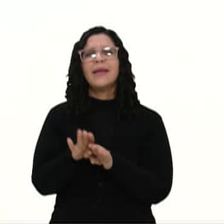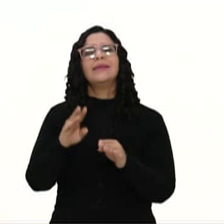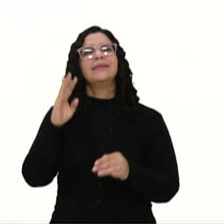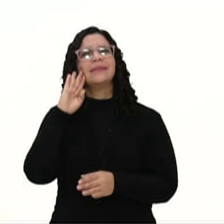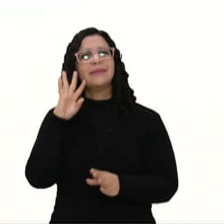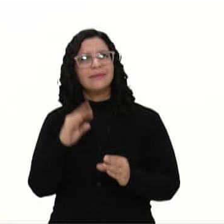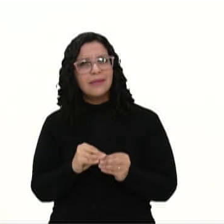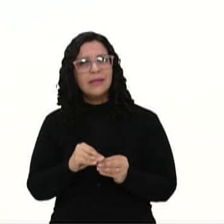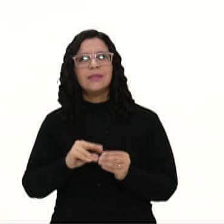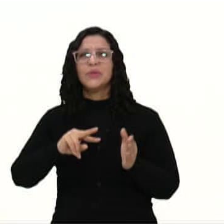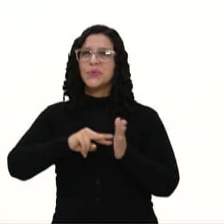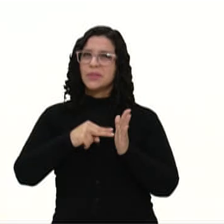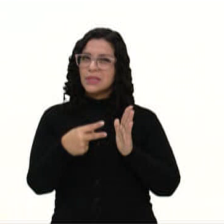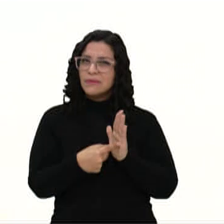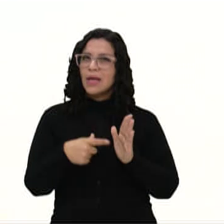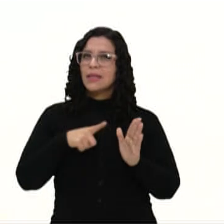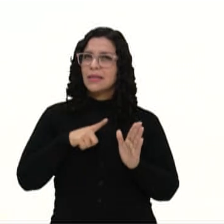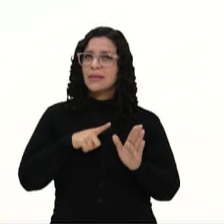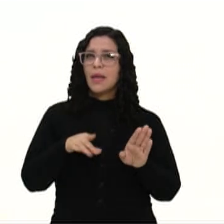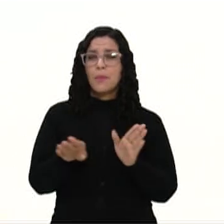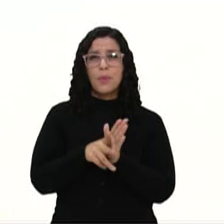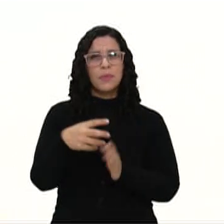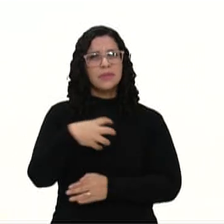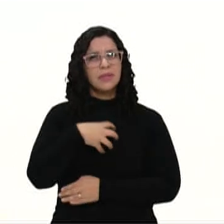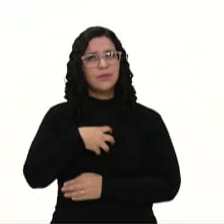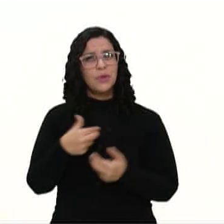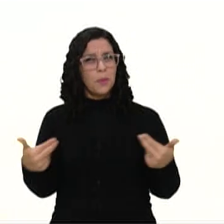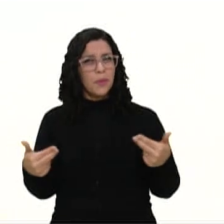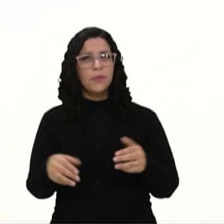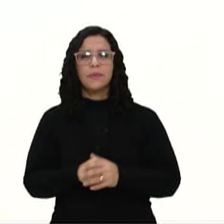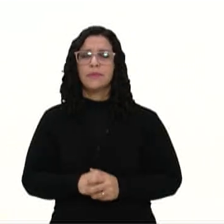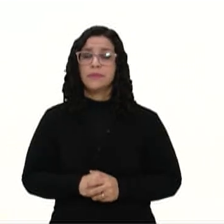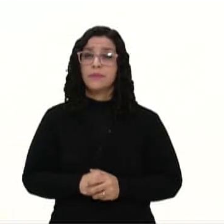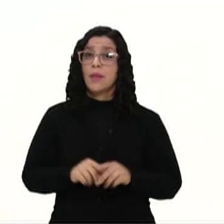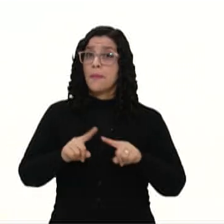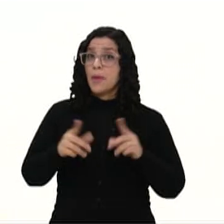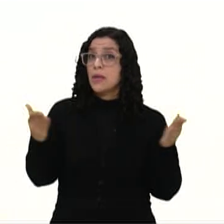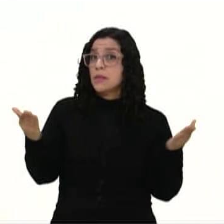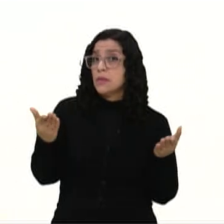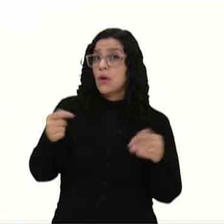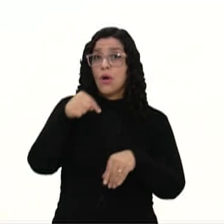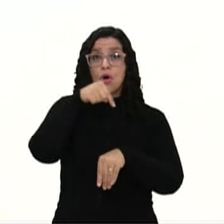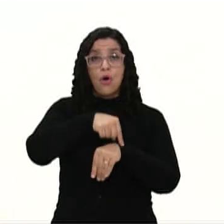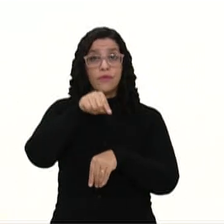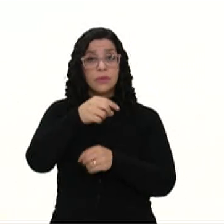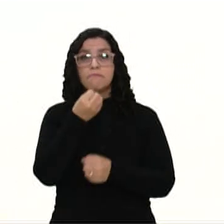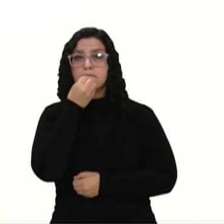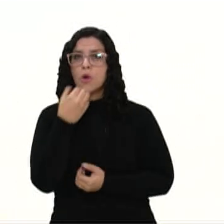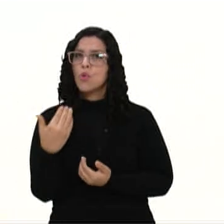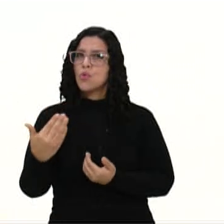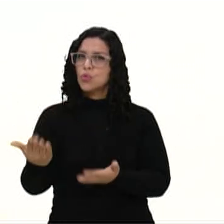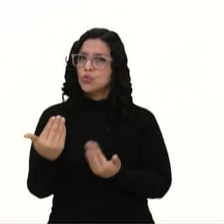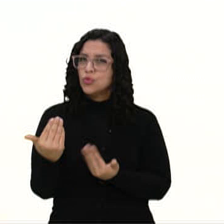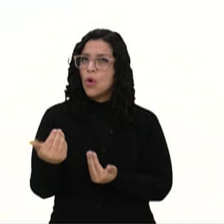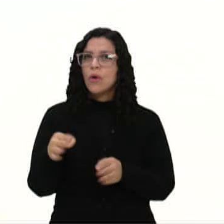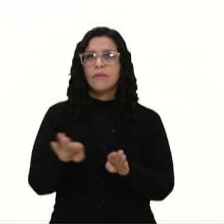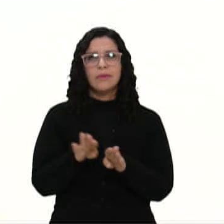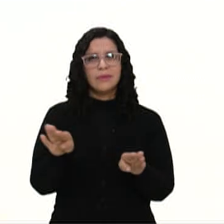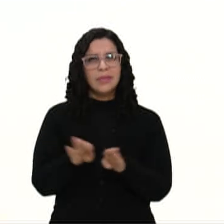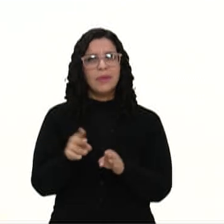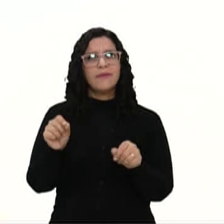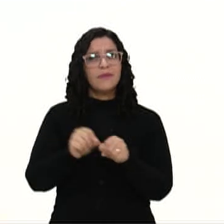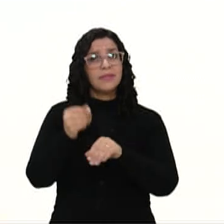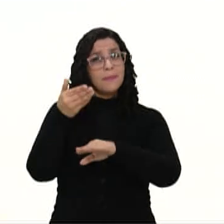sentido e te tenham feito sentir alguma coisa. Agora é hora de ser um bom jovem e de as colocar